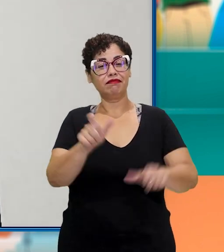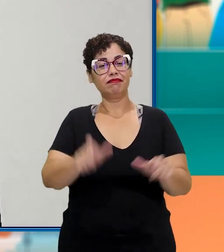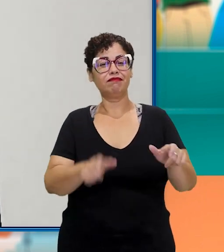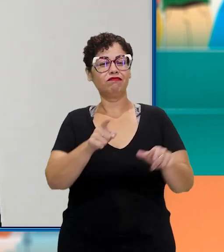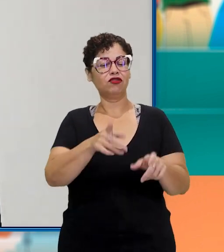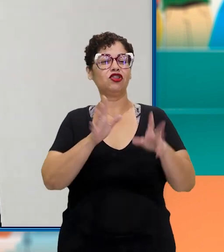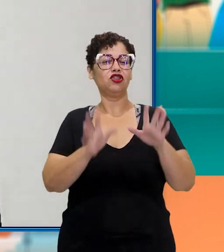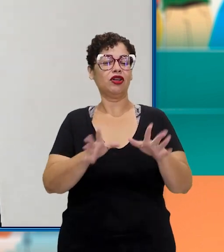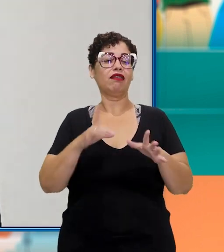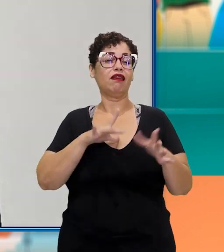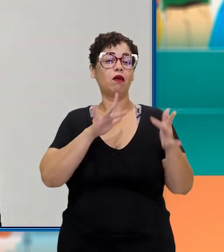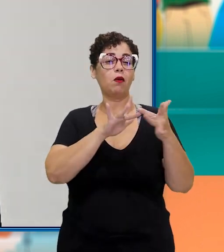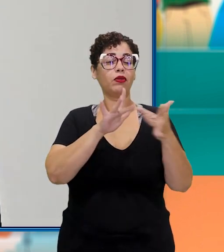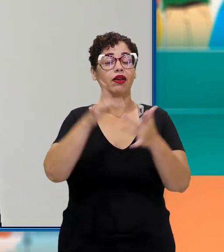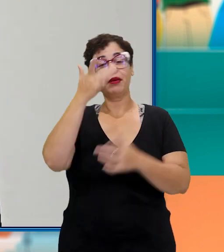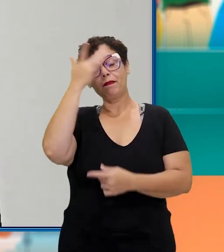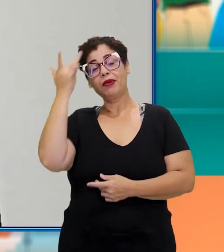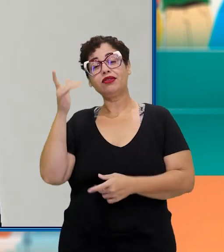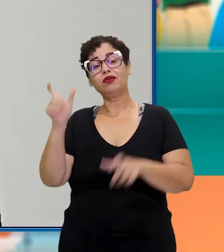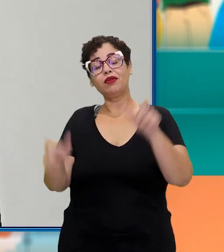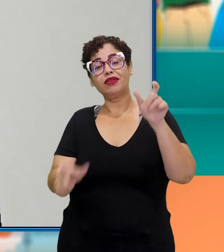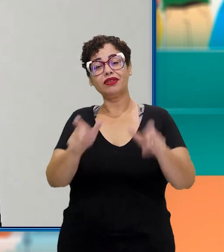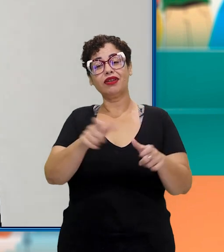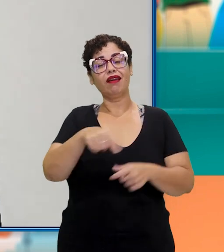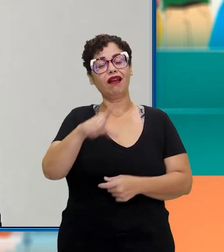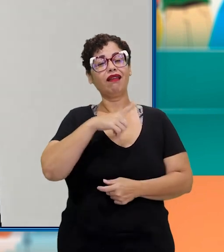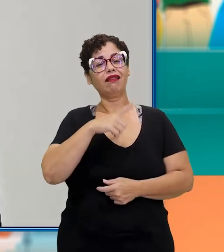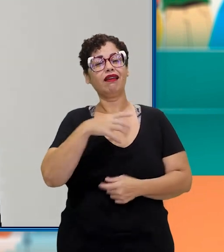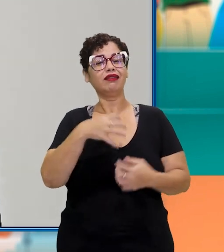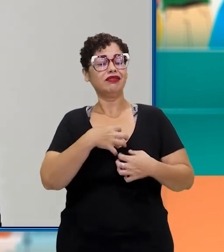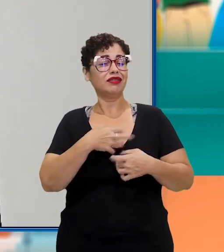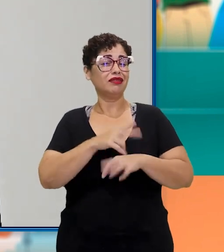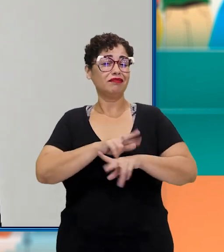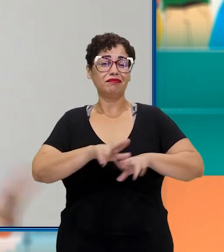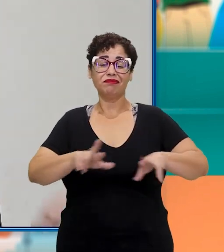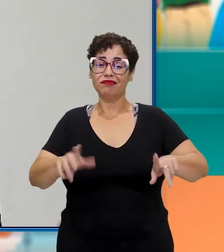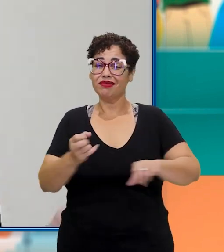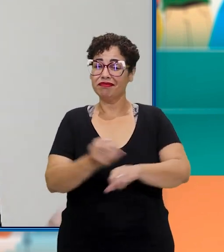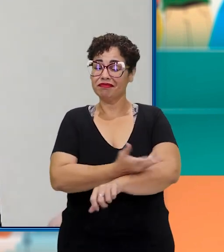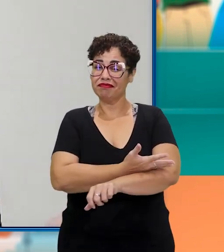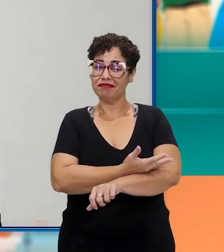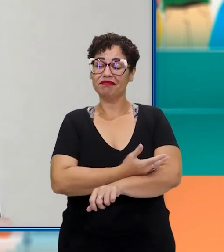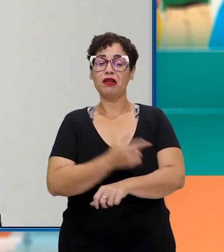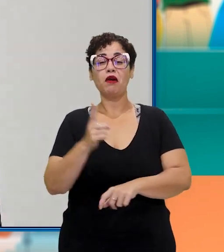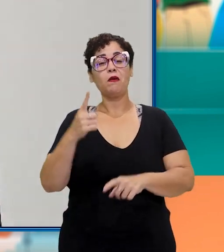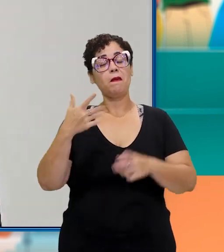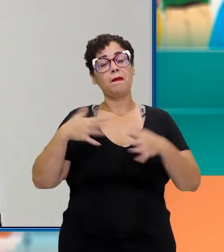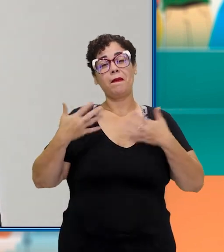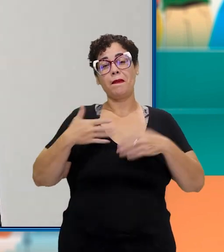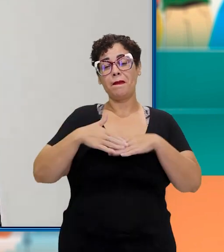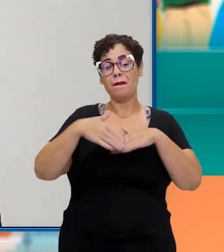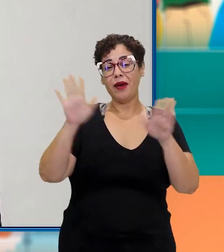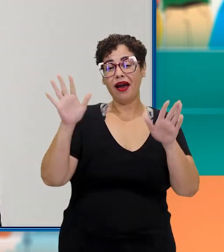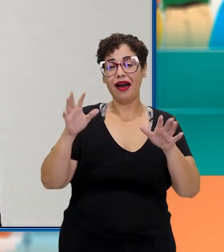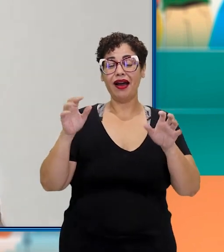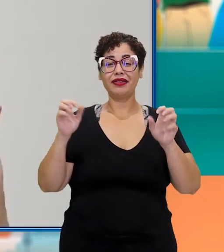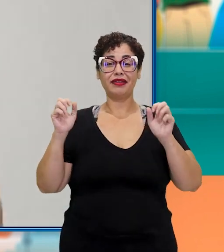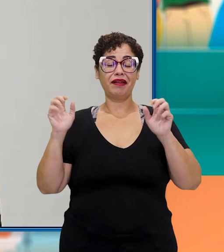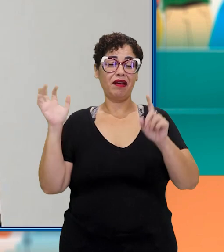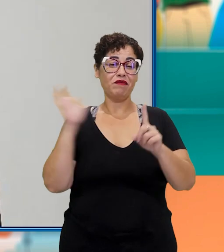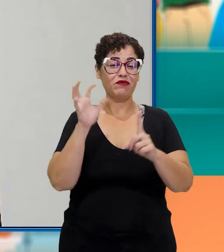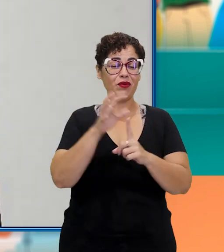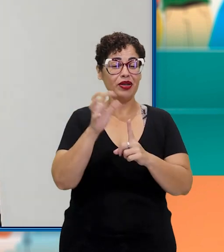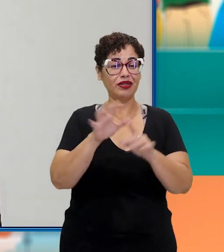vocês provavelmente já tiveram contato com pessoas que possuem temperamentos distintos. Uma mais animada, que